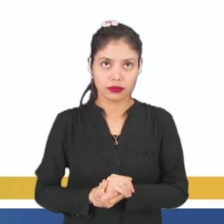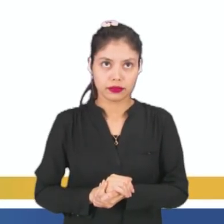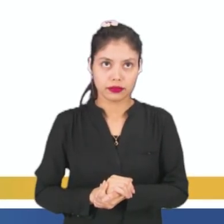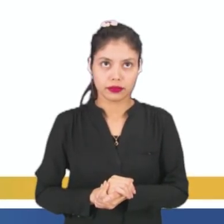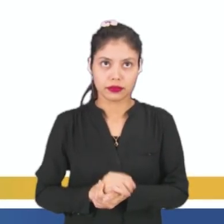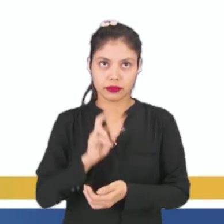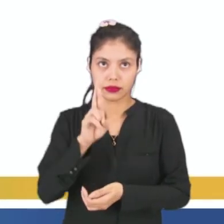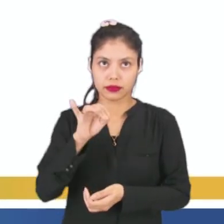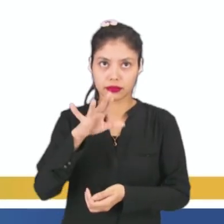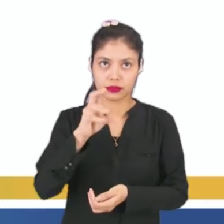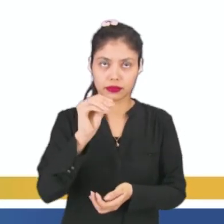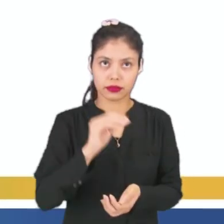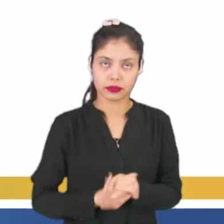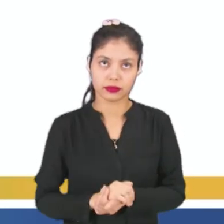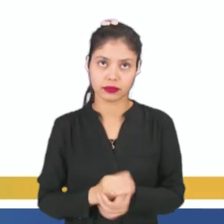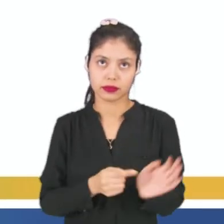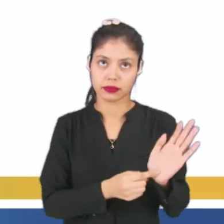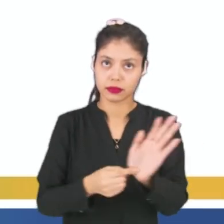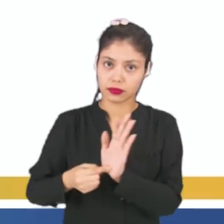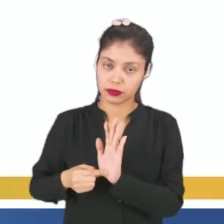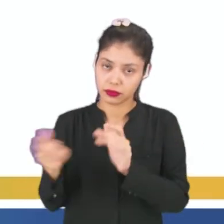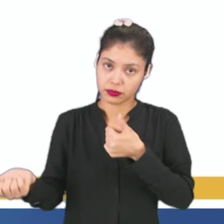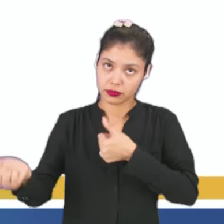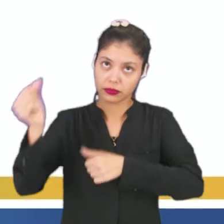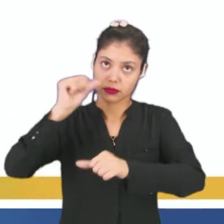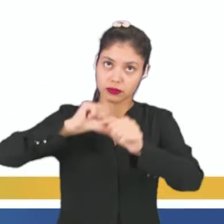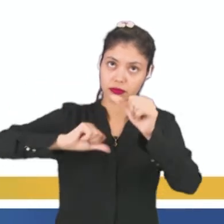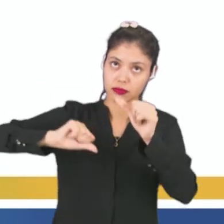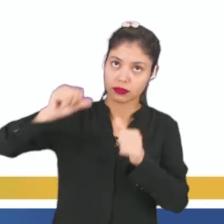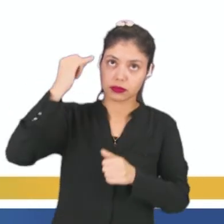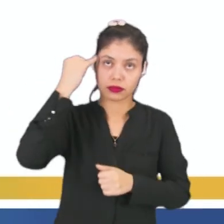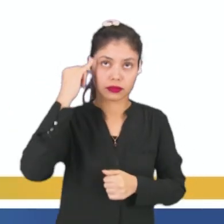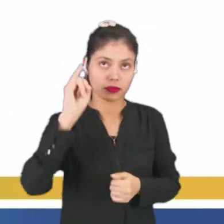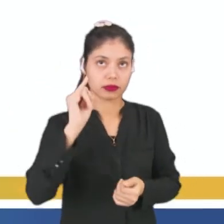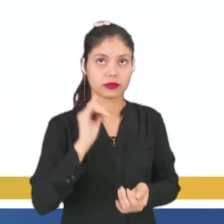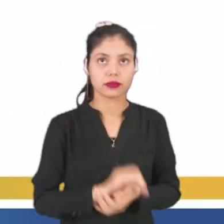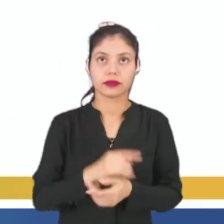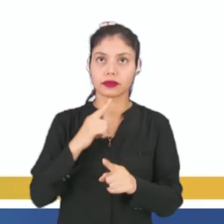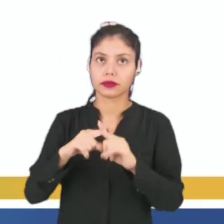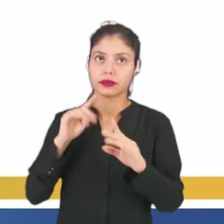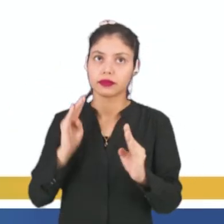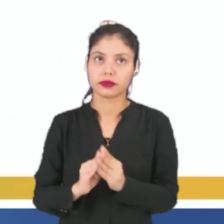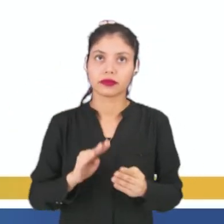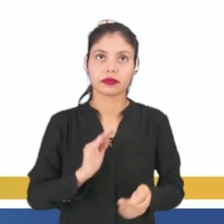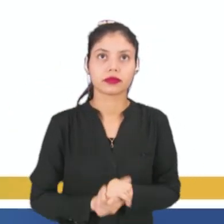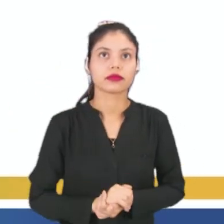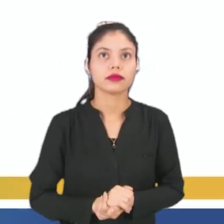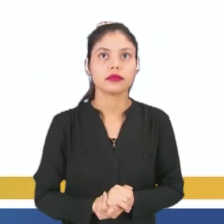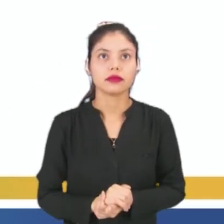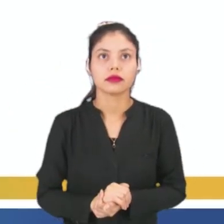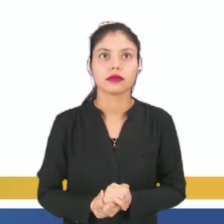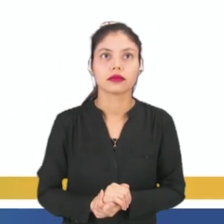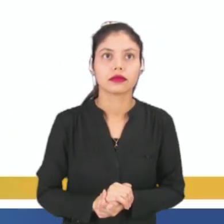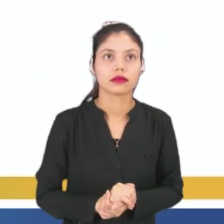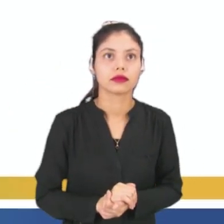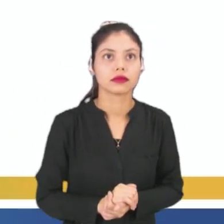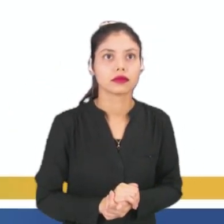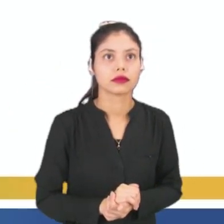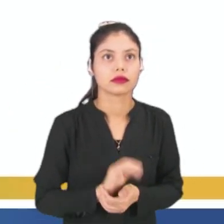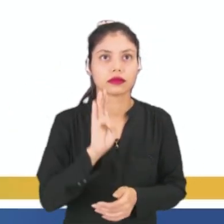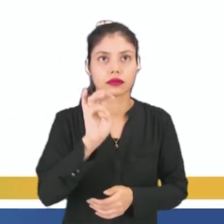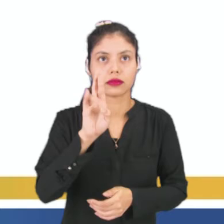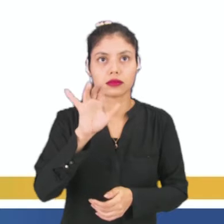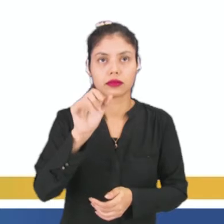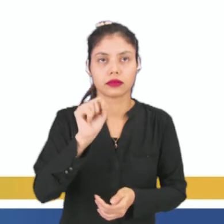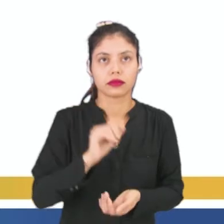Renascimento. Com isso, ele vai contrário às ideias da igreja, né? E aí a gente tem Ambrosier, né, que